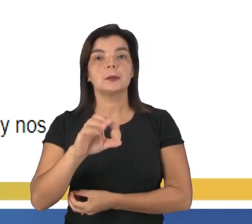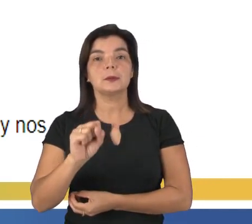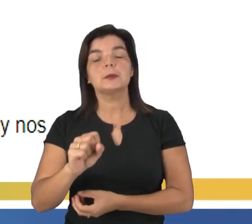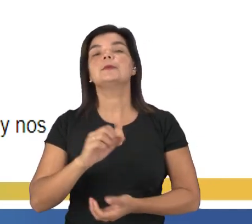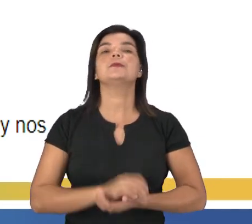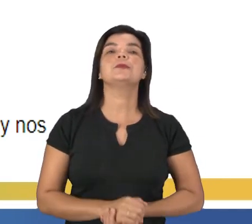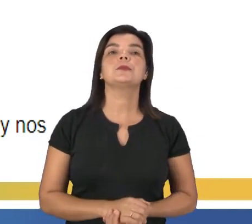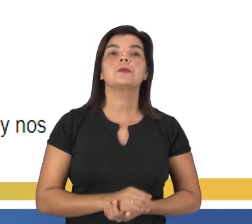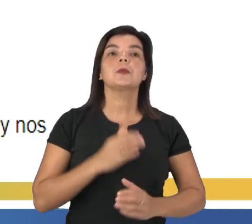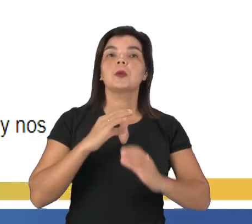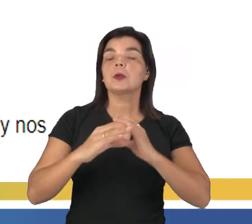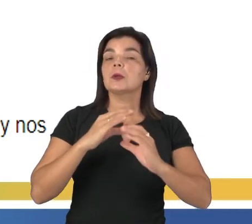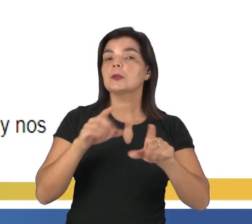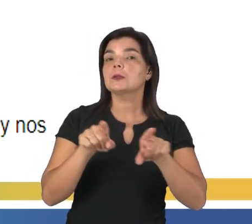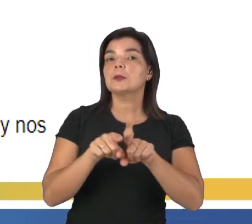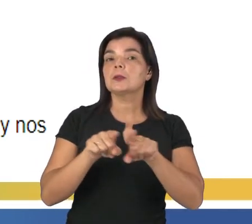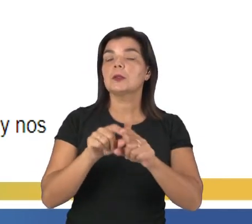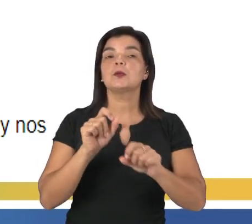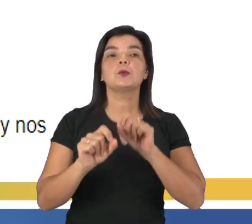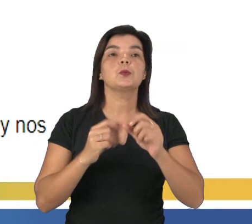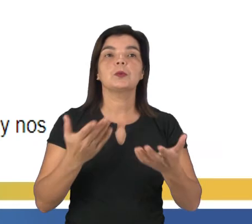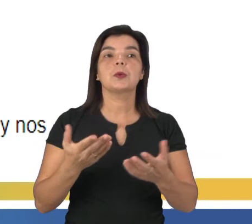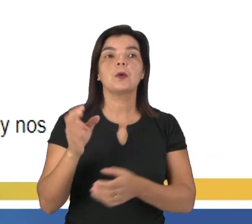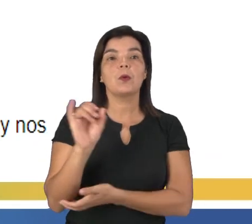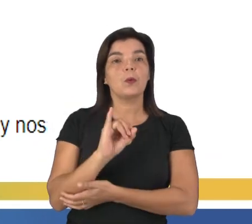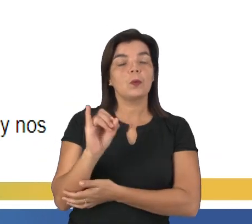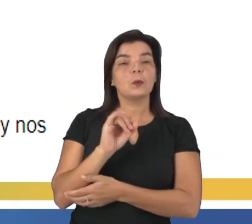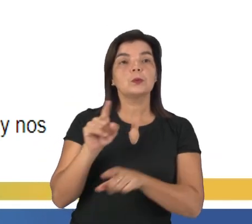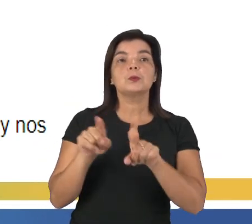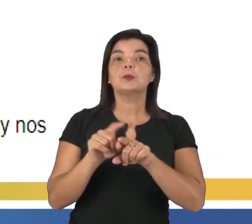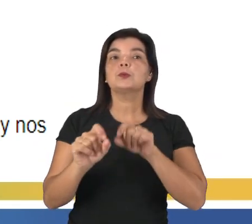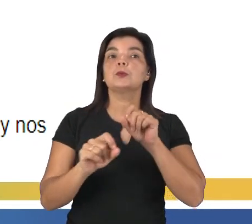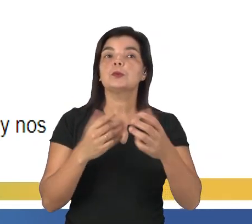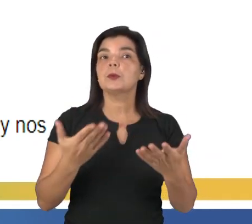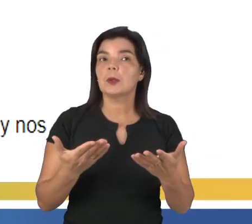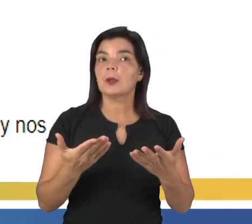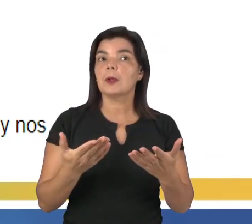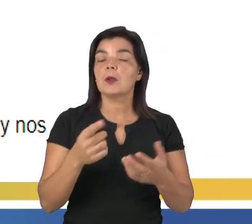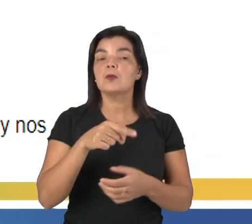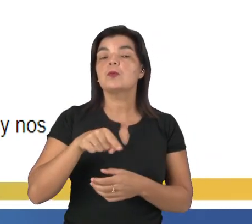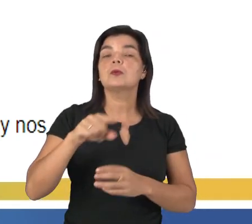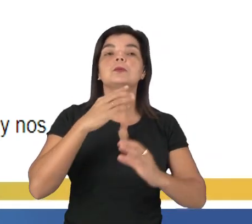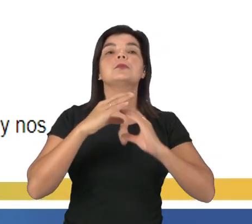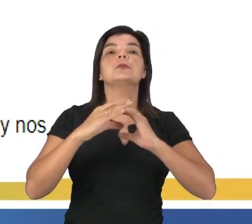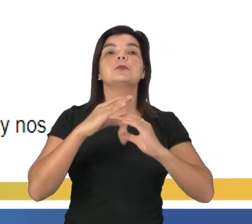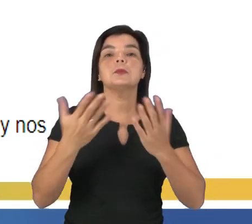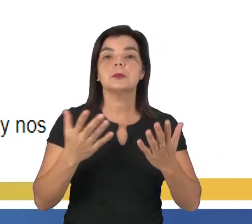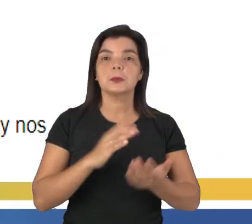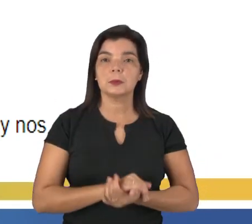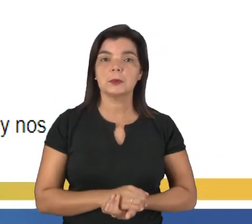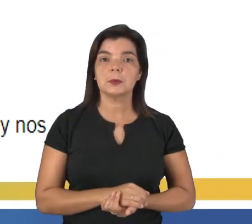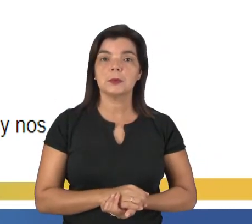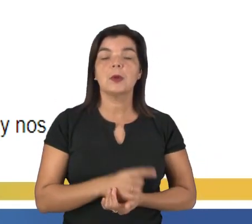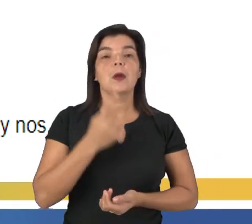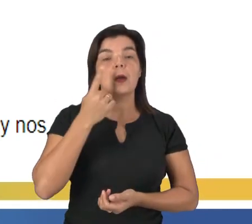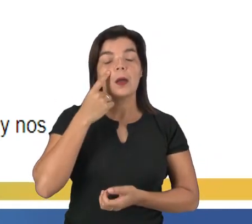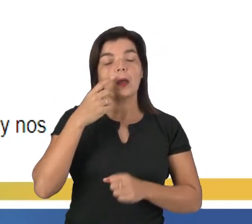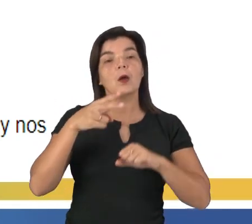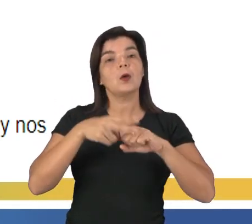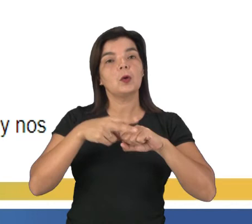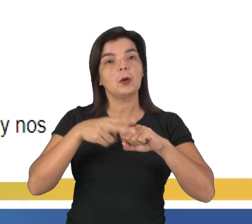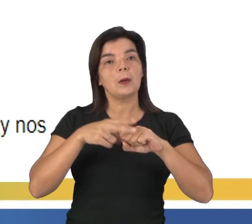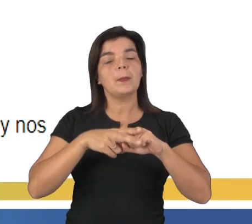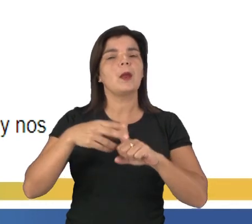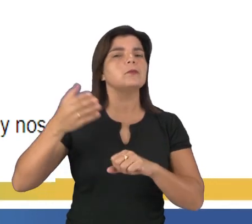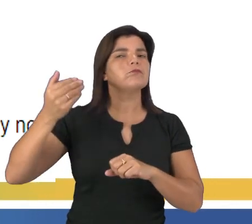hola, que cantai vosotros? Ou seja, olá, quer que vós canta? Essa conjugação, né?